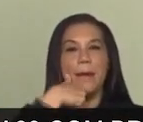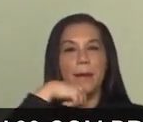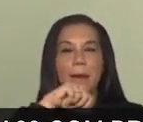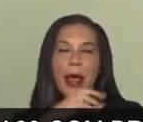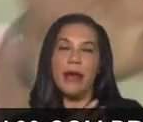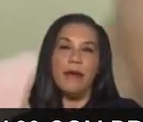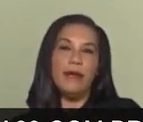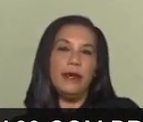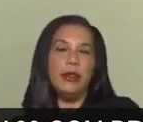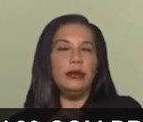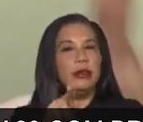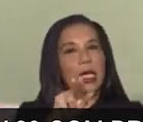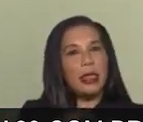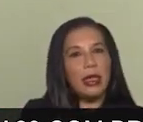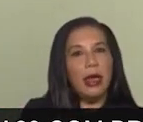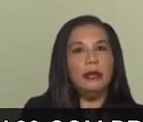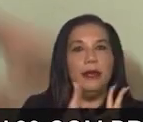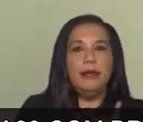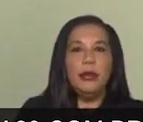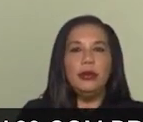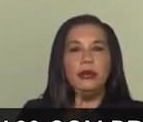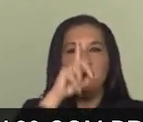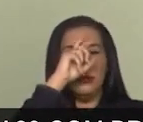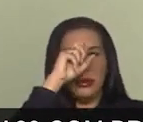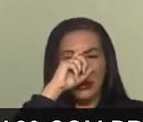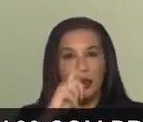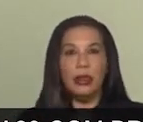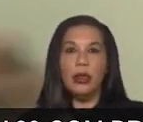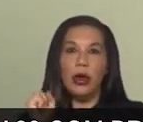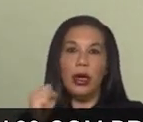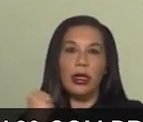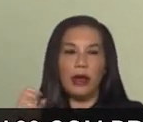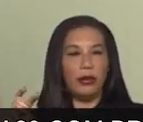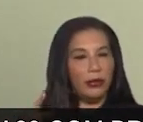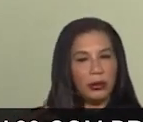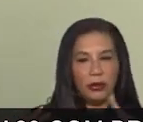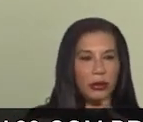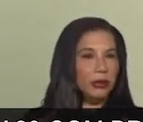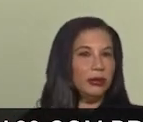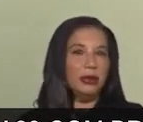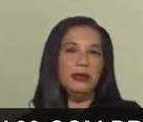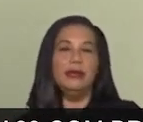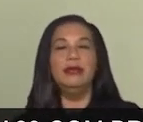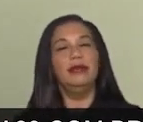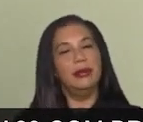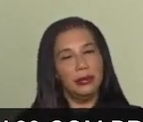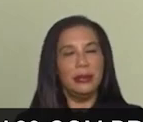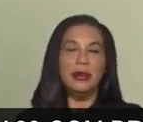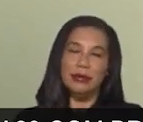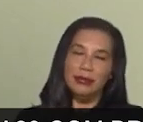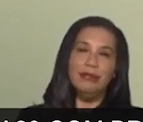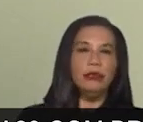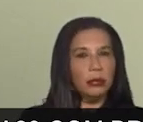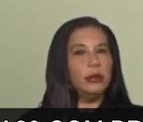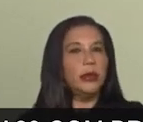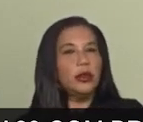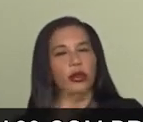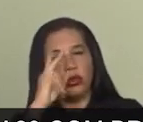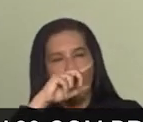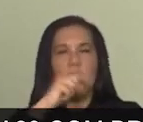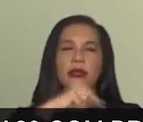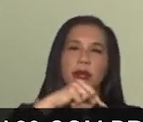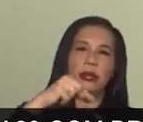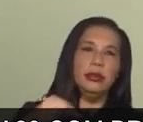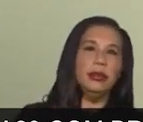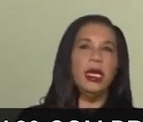filho, internados na mesma unidade, grave, um vendo o outro, um sabendo do outro, né? E, assim,